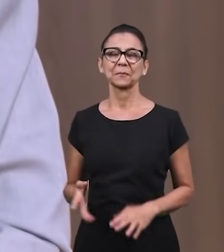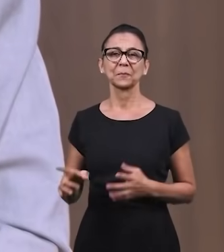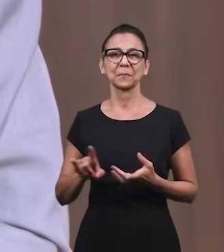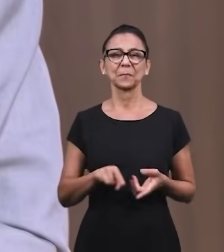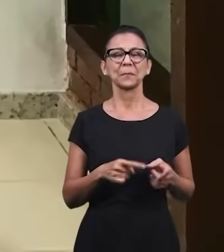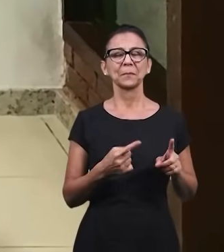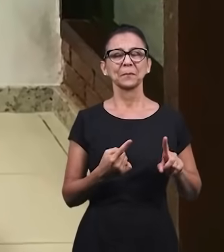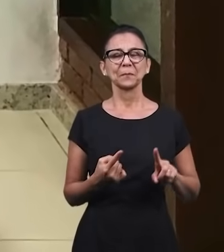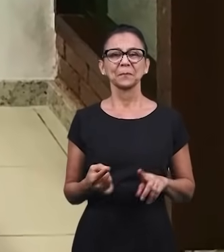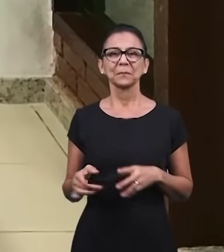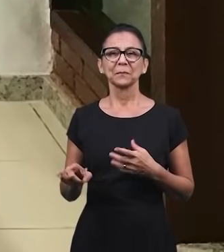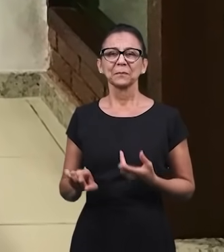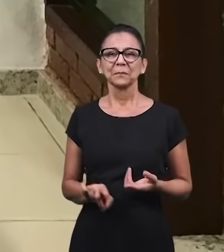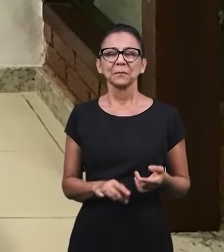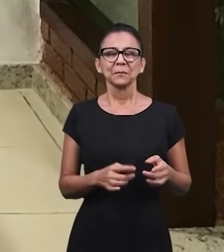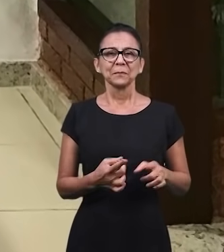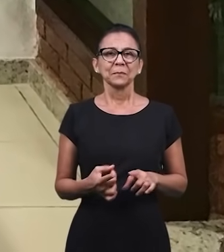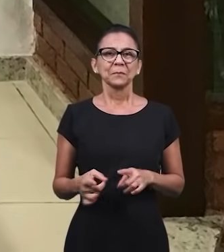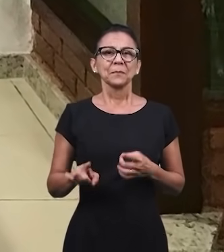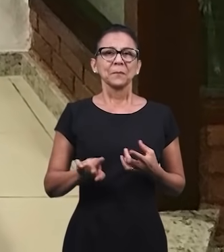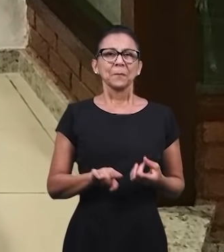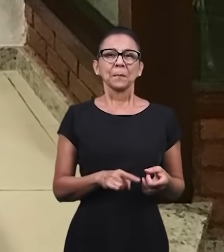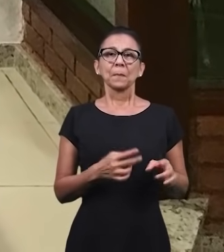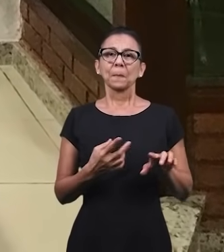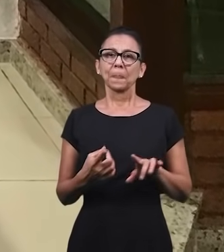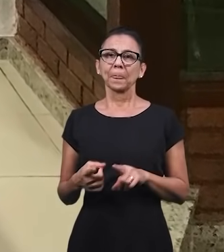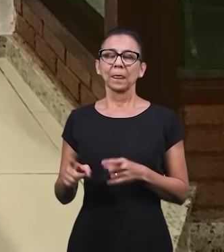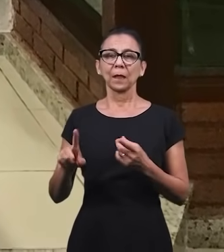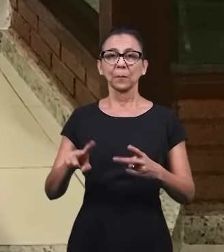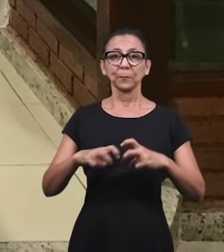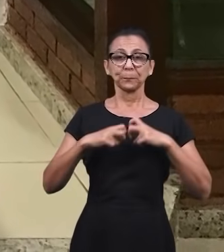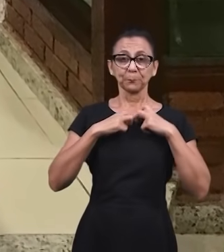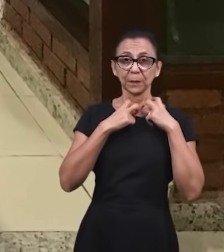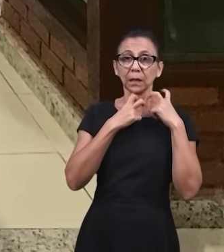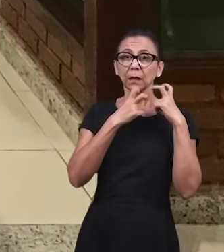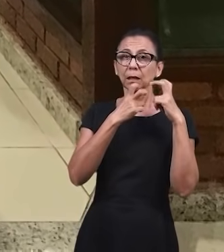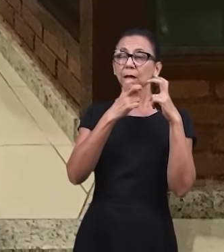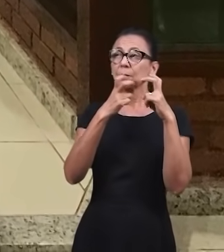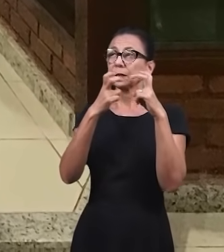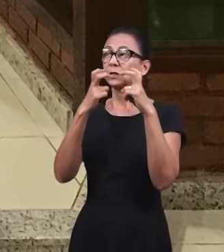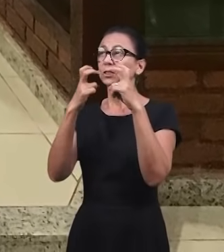coração. Clamo a ti, ó meu Senhor,